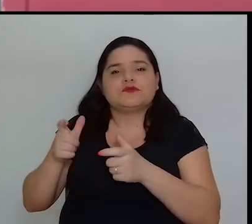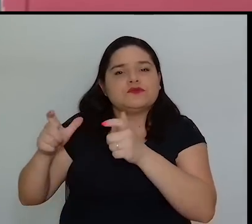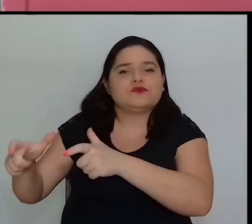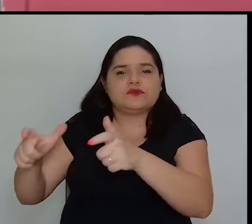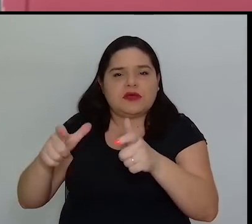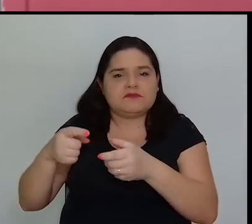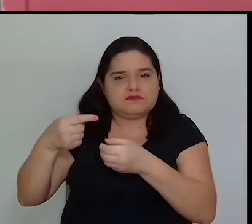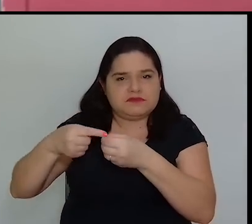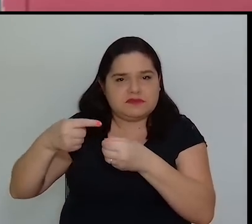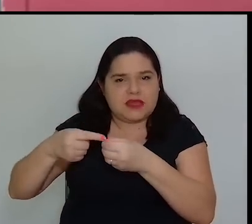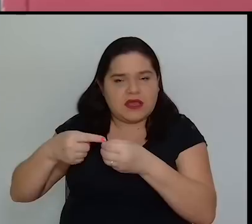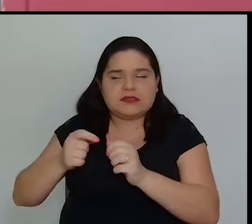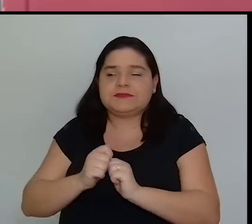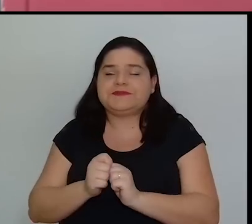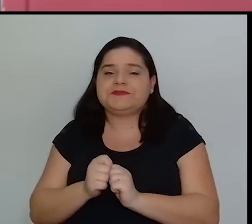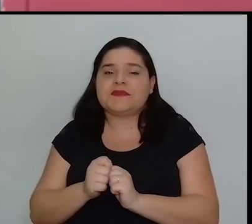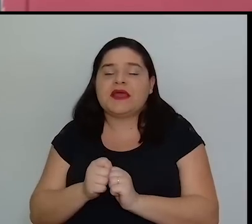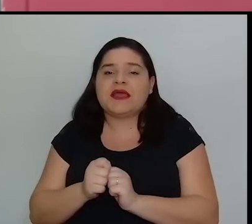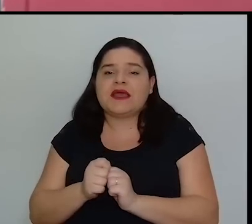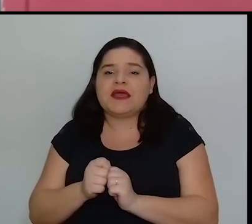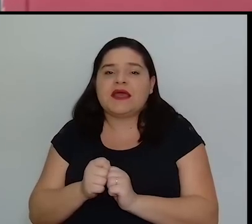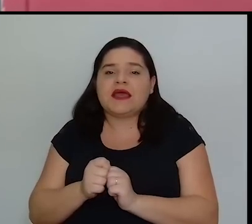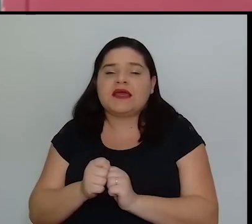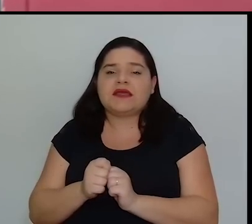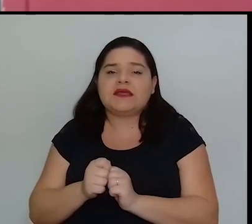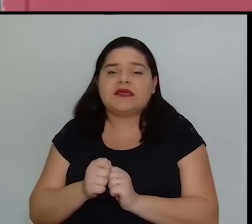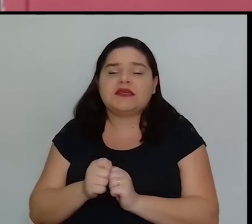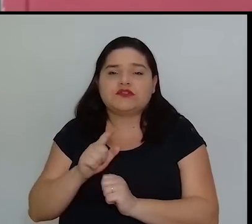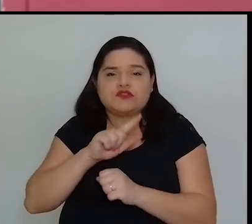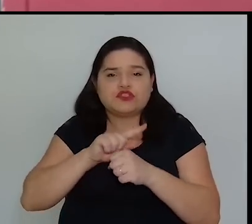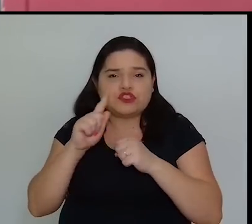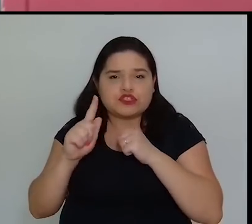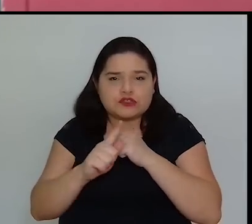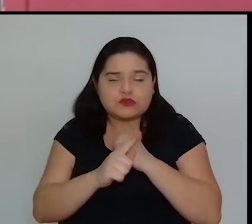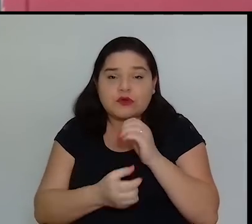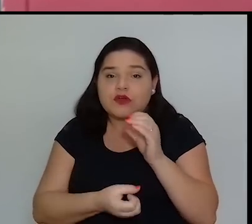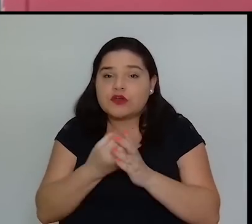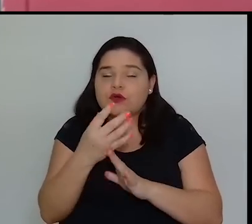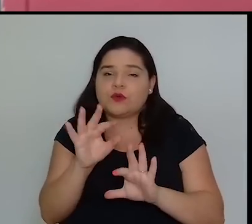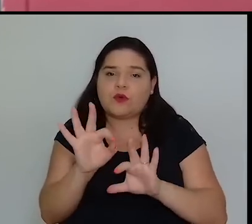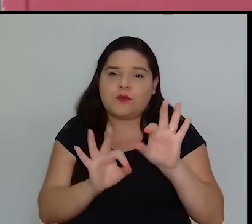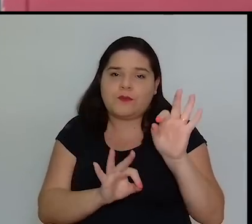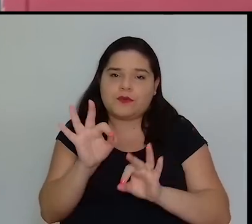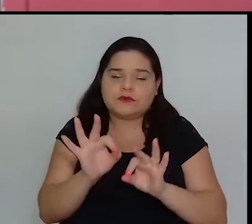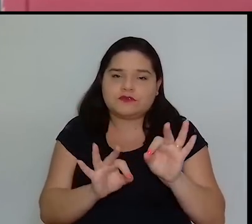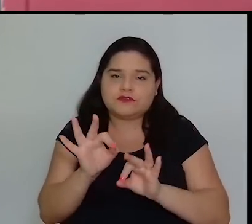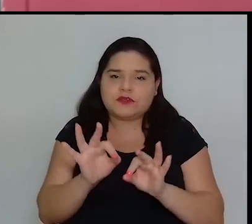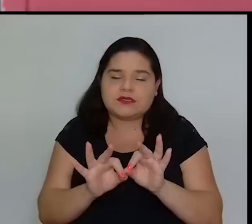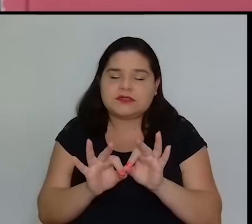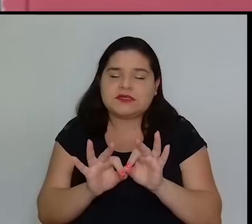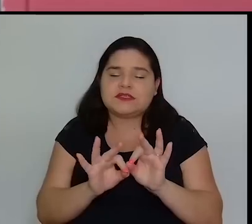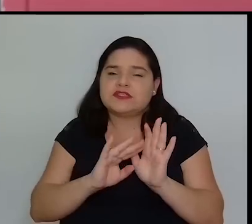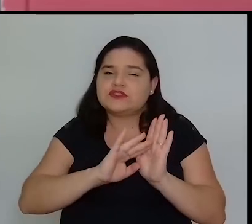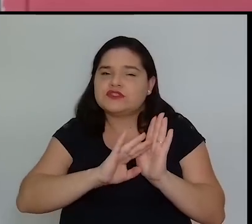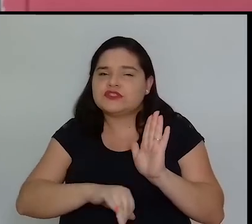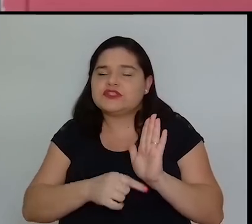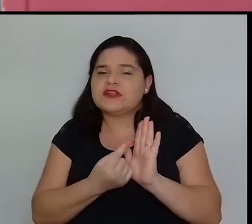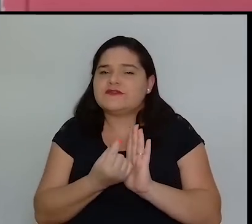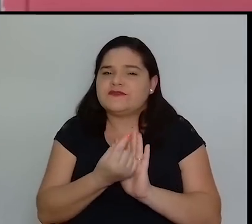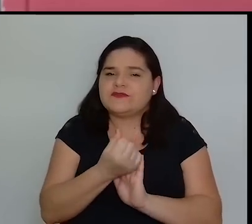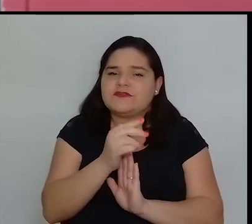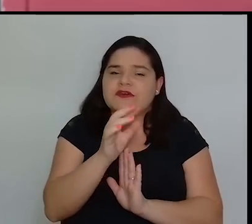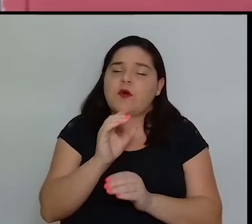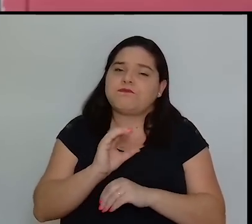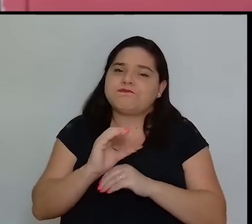o mesmo capital e os gestores públicos criam projetos de renúncia fiscal ou de incentivo